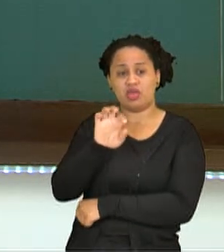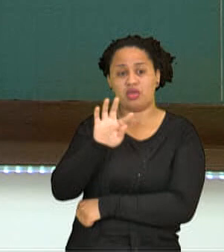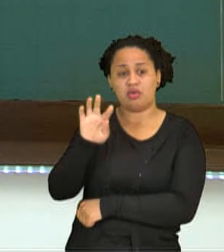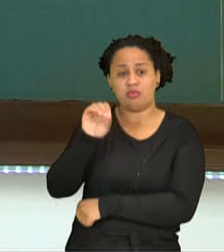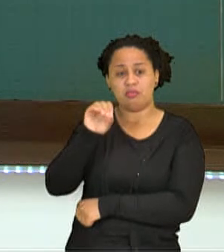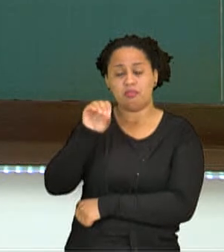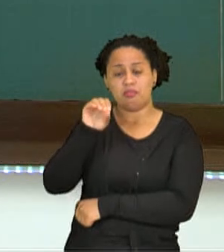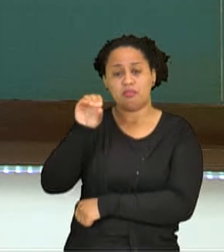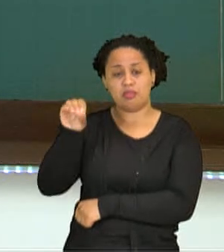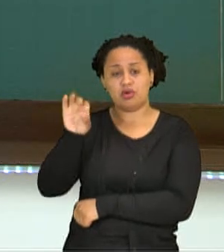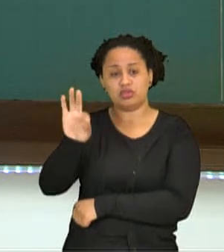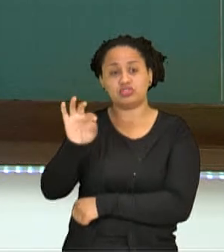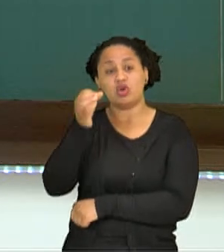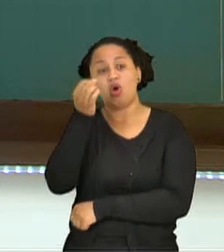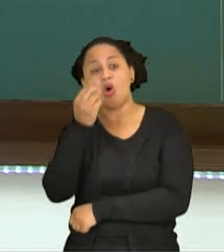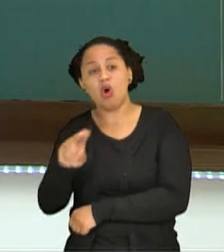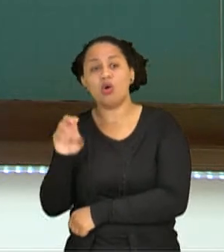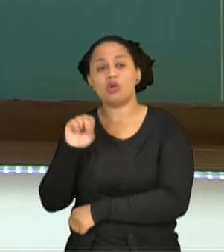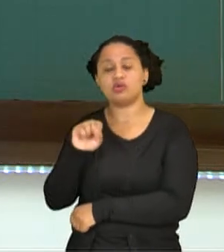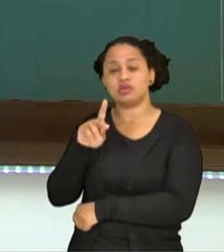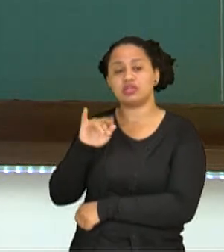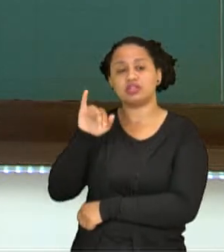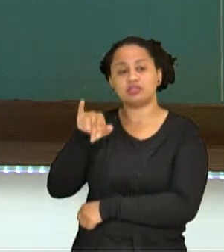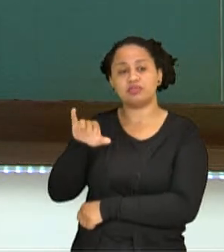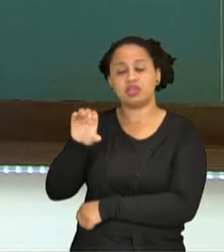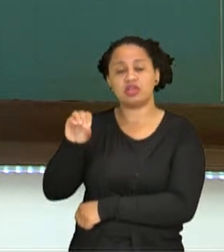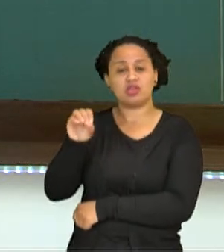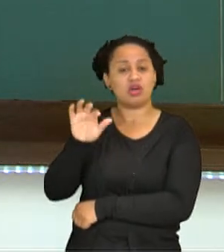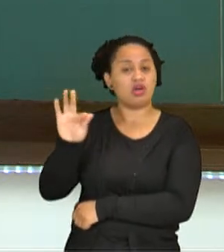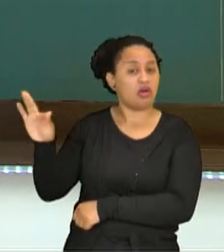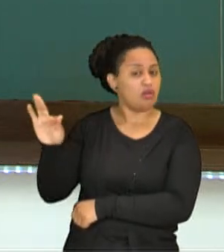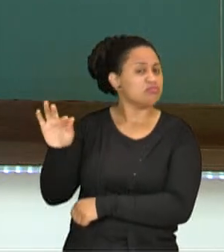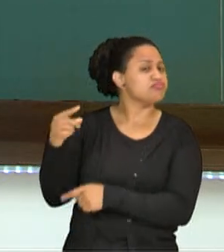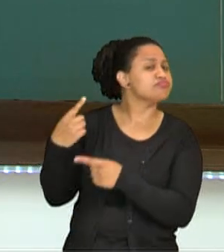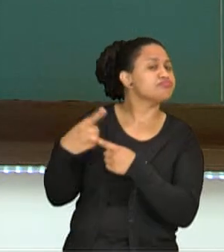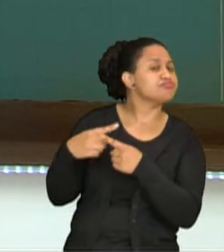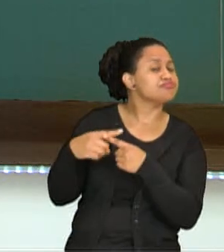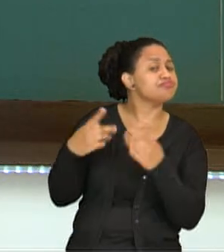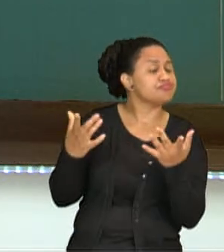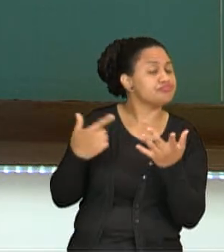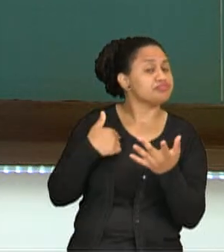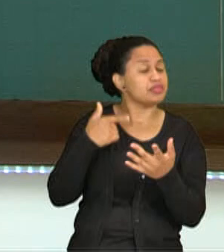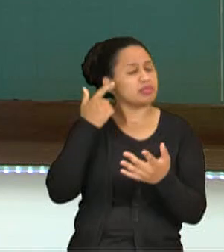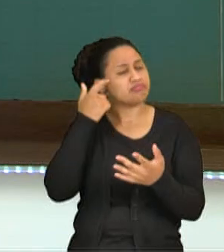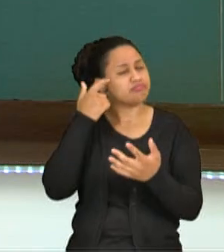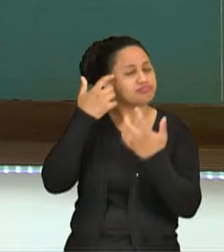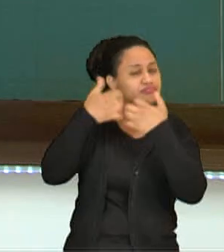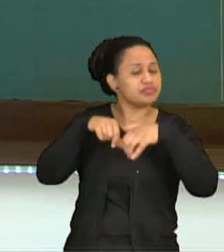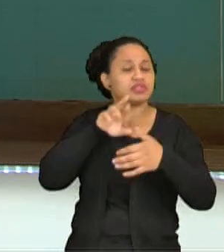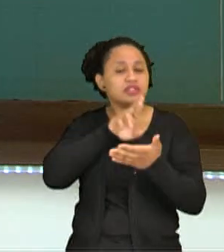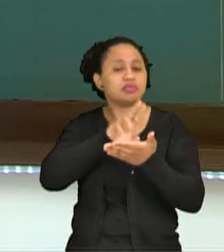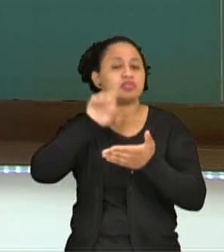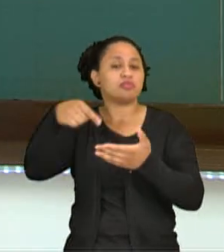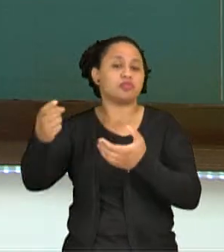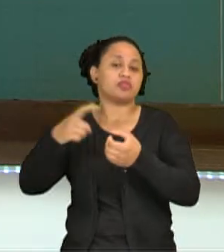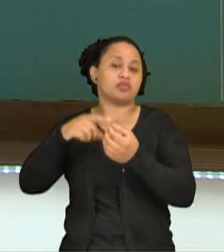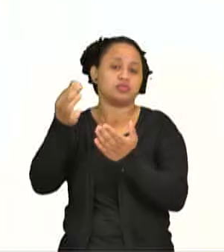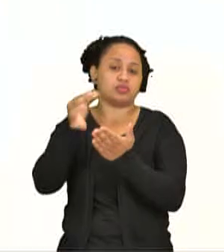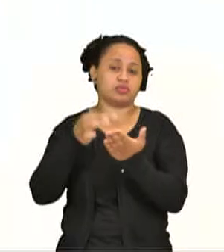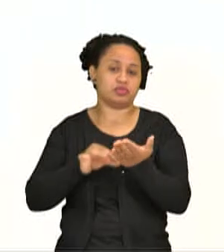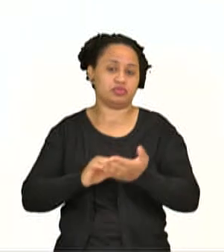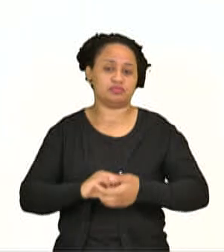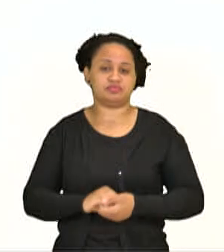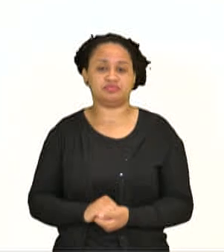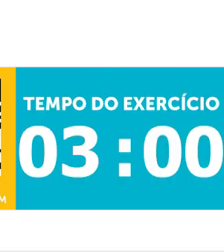ali? Ou de um spin-off. Por quê? Vai revendo ali, pensa que eu volto já comentando aqui essas questões com vocês.